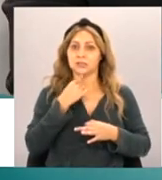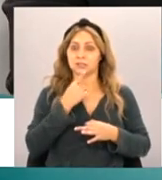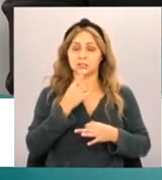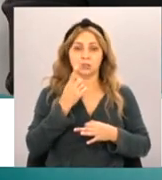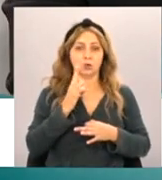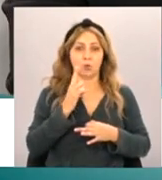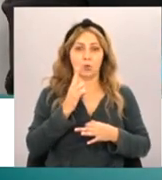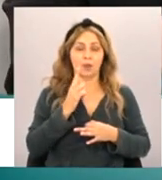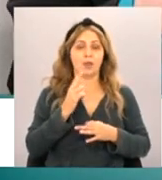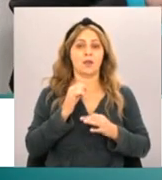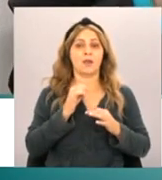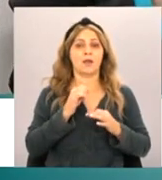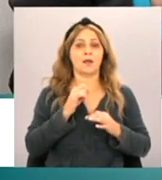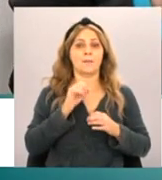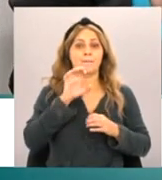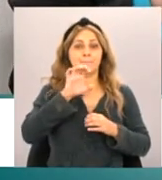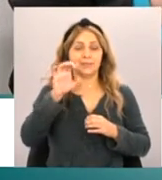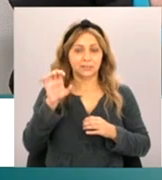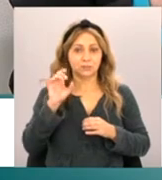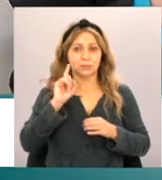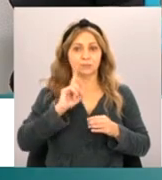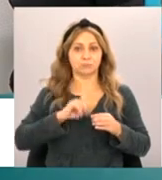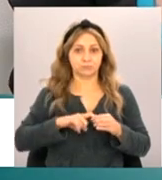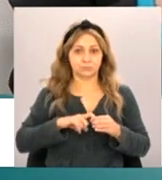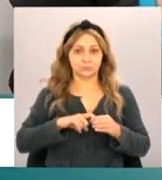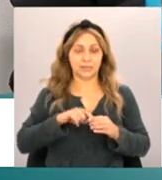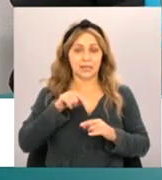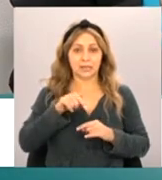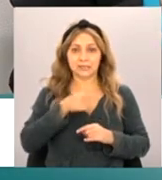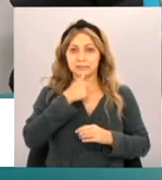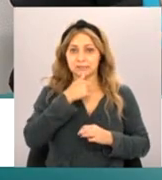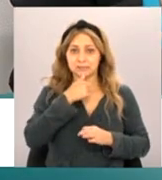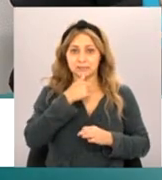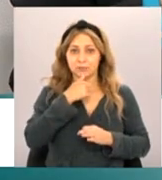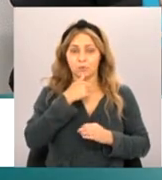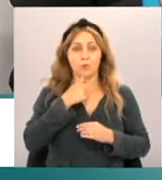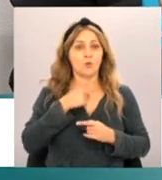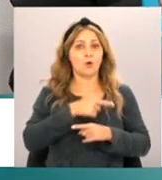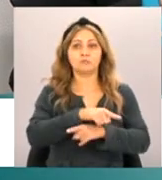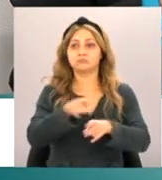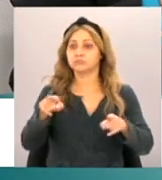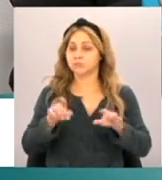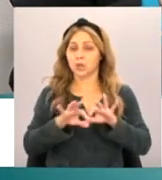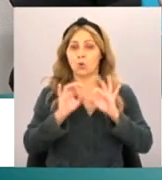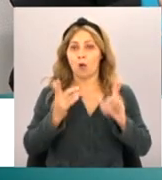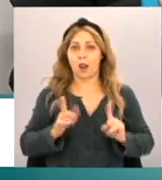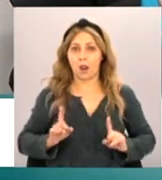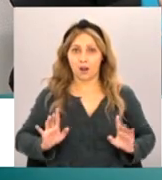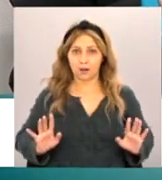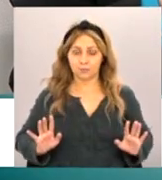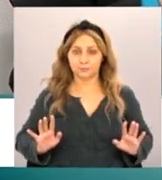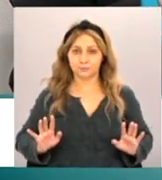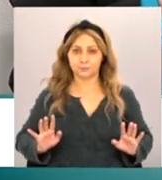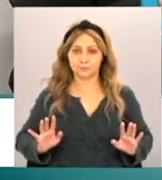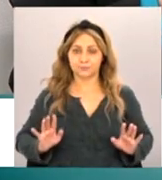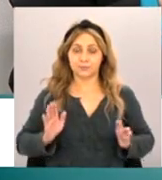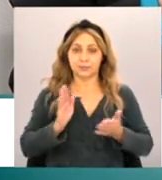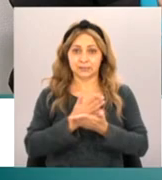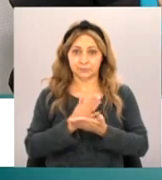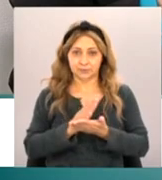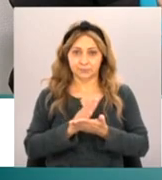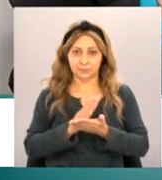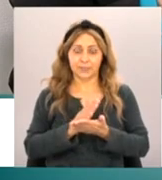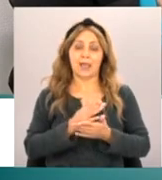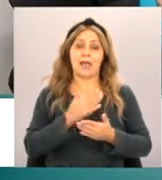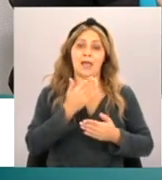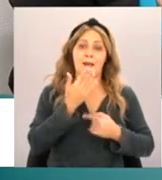é um tratado dos Estados mesmo só está que aí decidiram partilhar sobre a mulher e aí ele está como como este os devidos a partir da